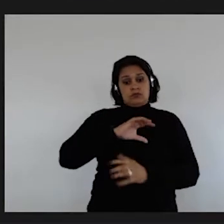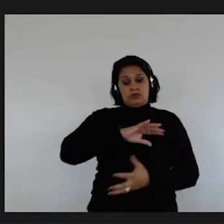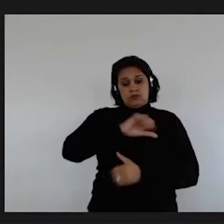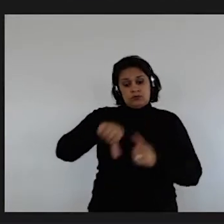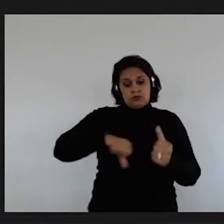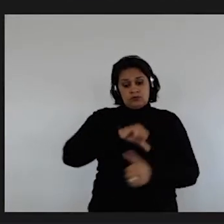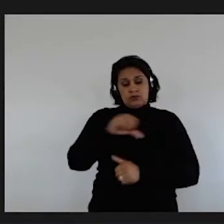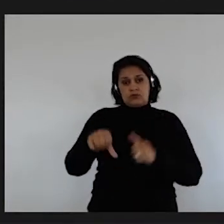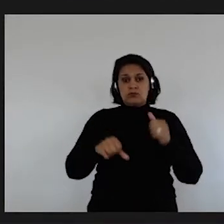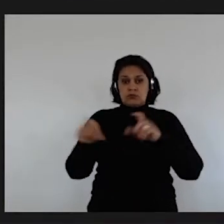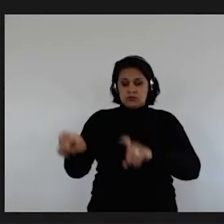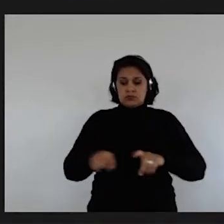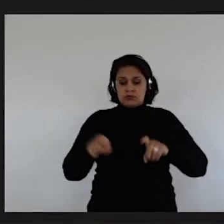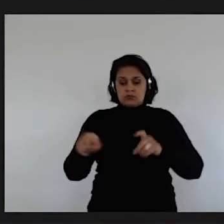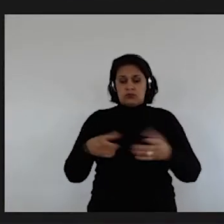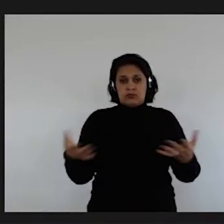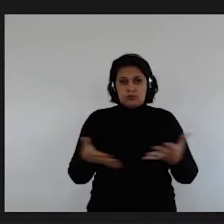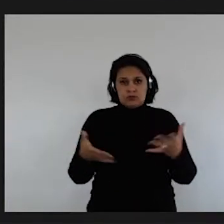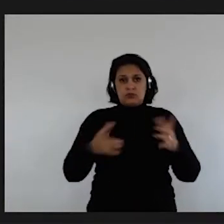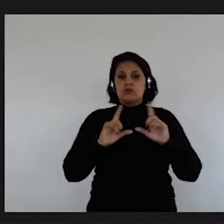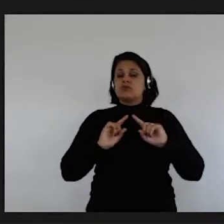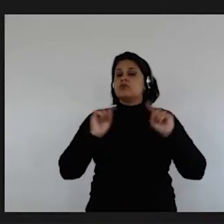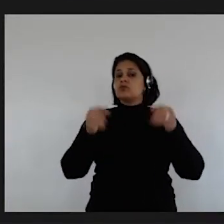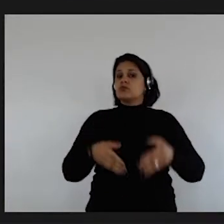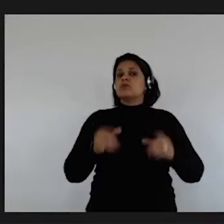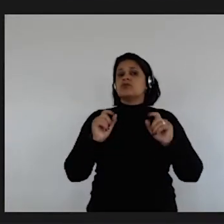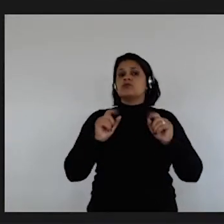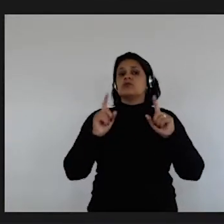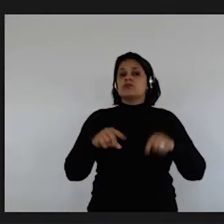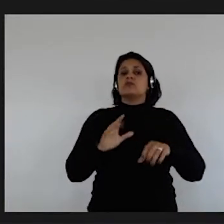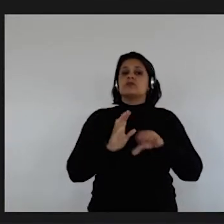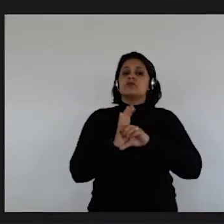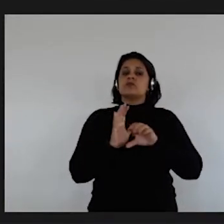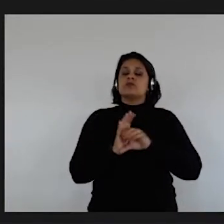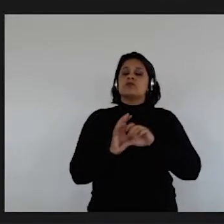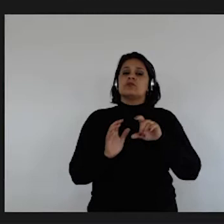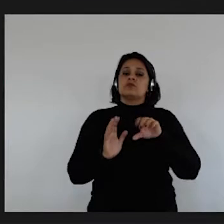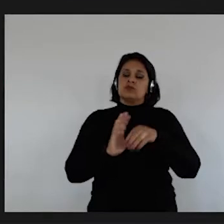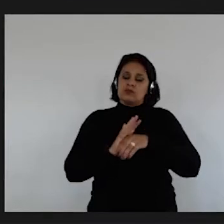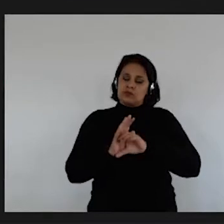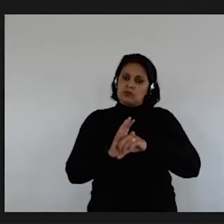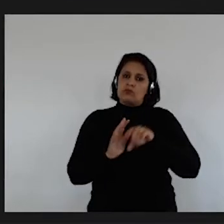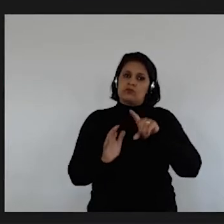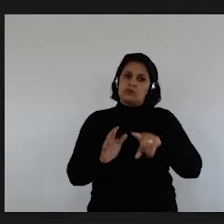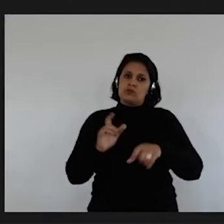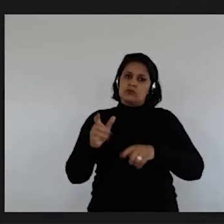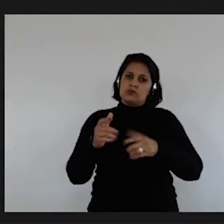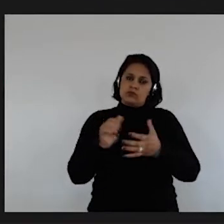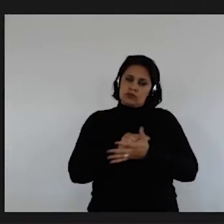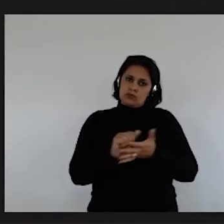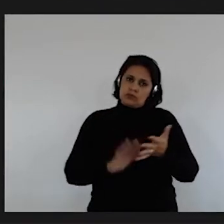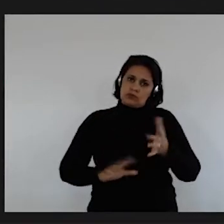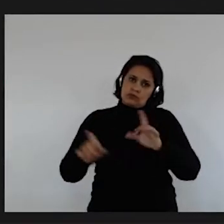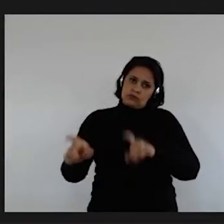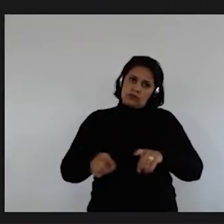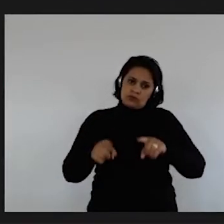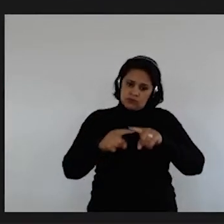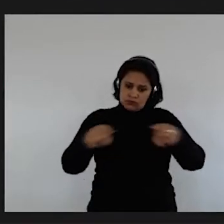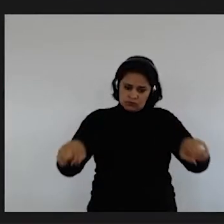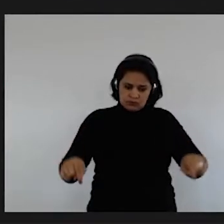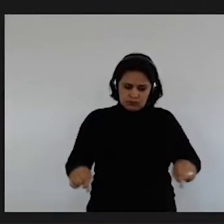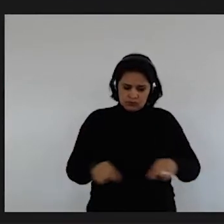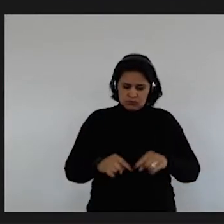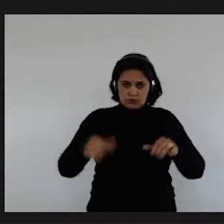dias de hoje implica em acrescentar ao conceito de atividade agrária não só a produção dentro dos limites internos de uma fazenda,